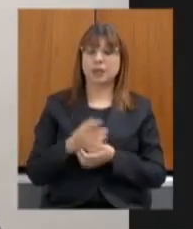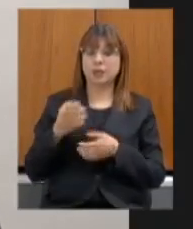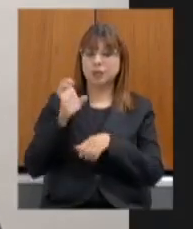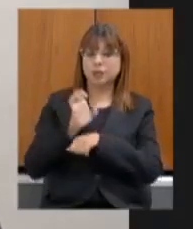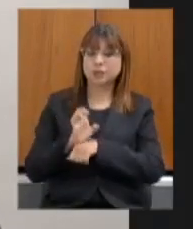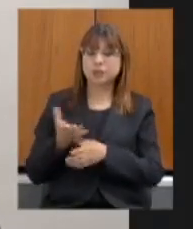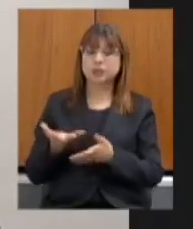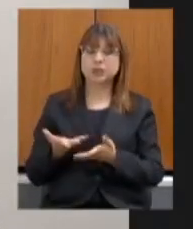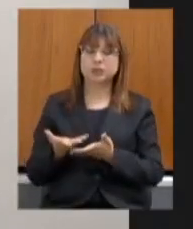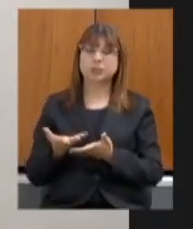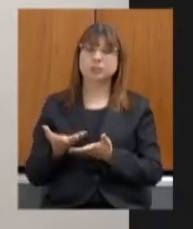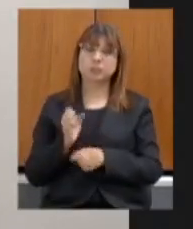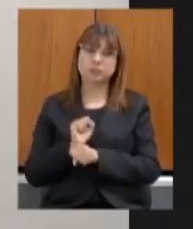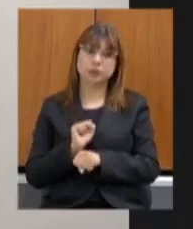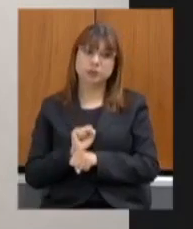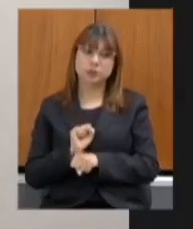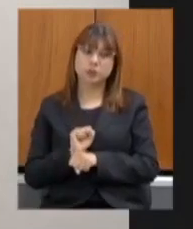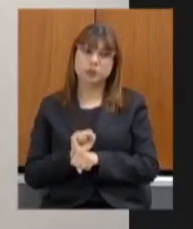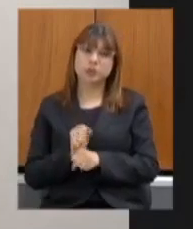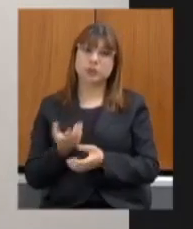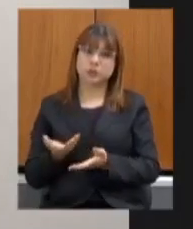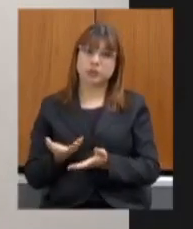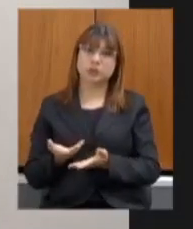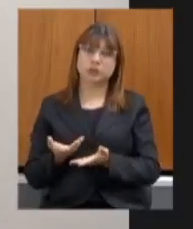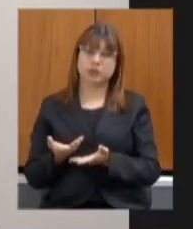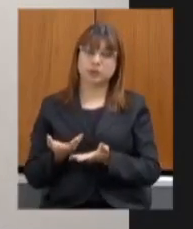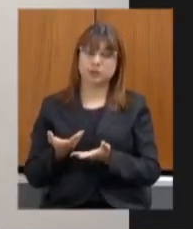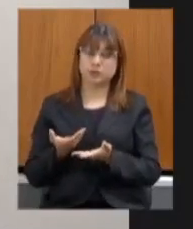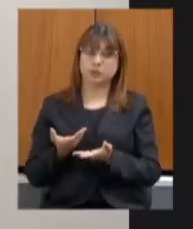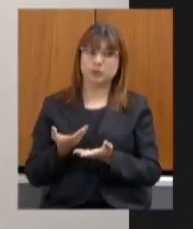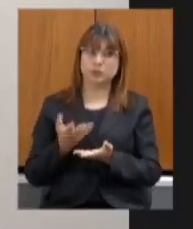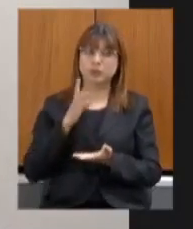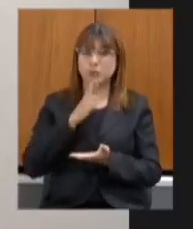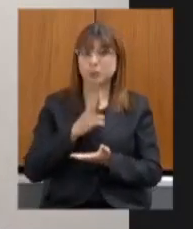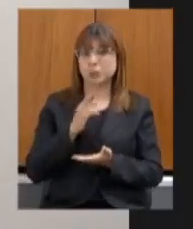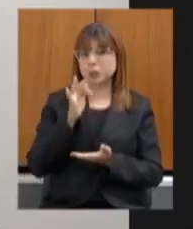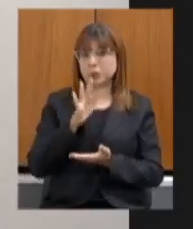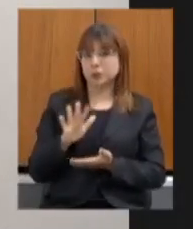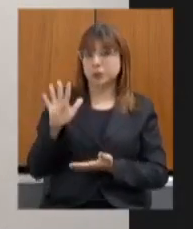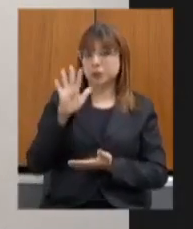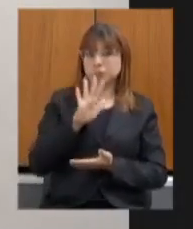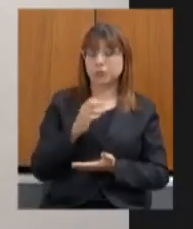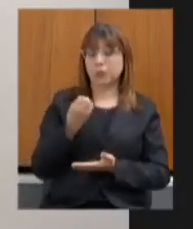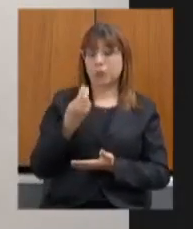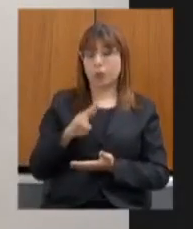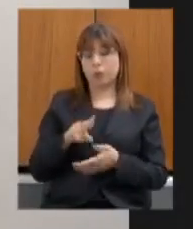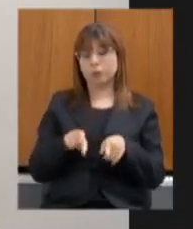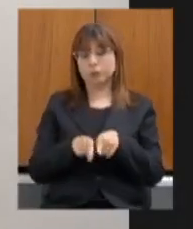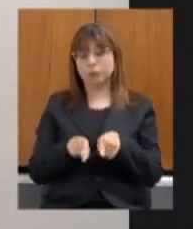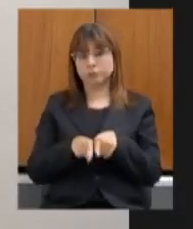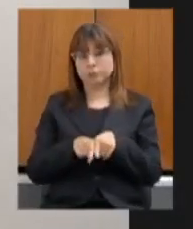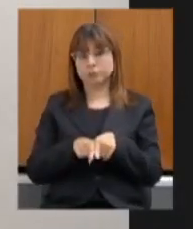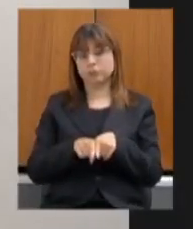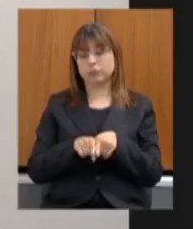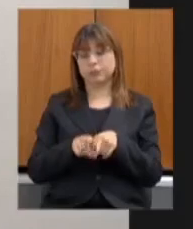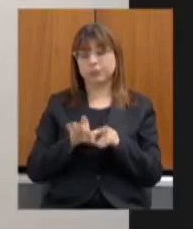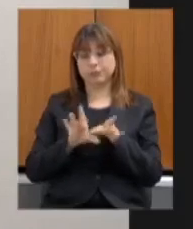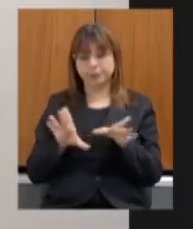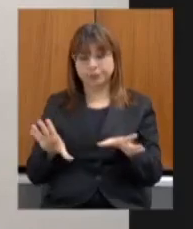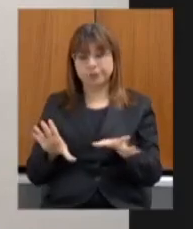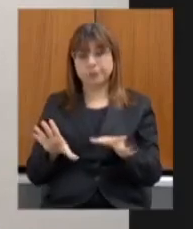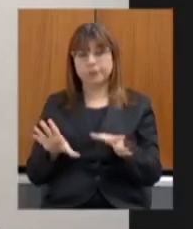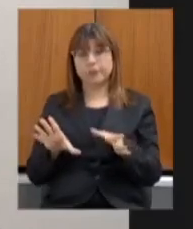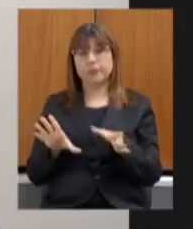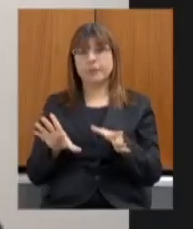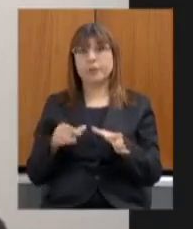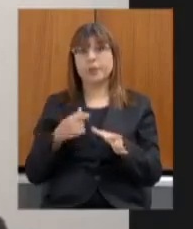diante ou perante o governo federal, ou mesmo abrir mão do seu patrimônio, e aí eu não